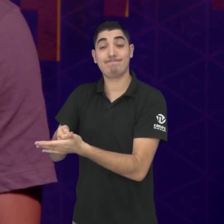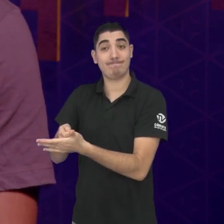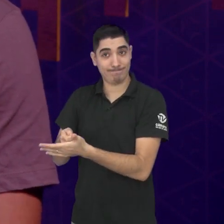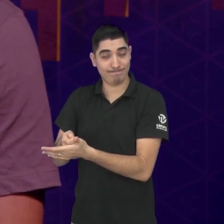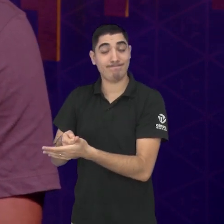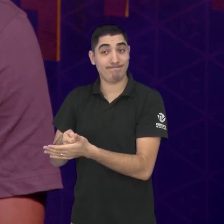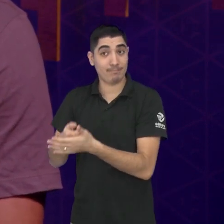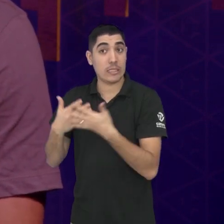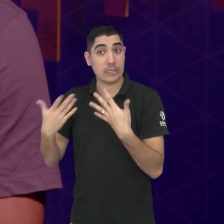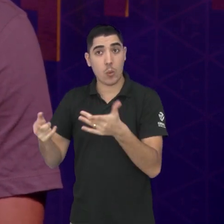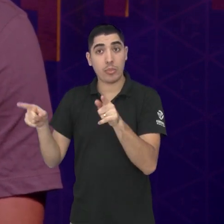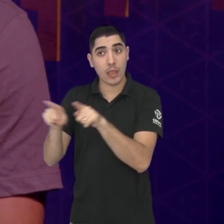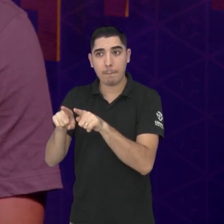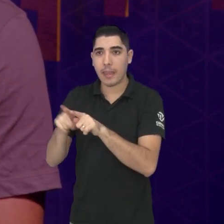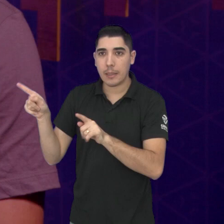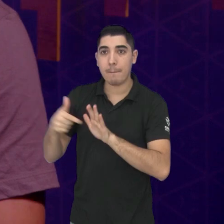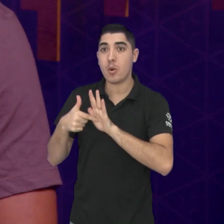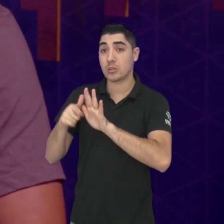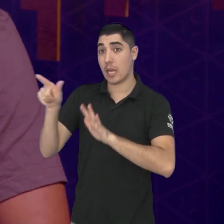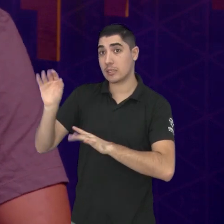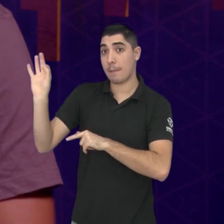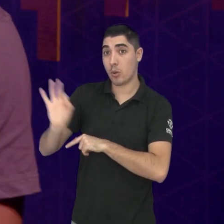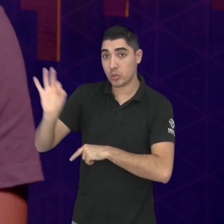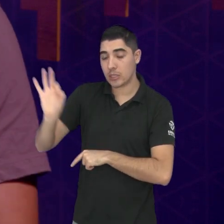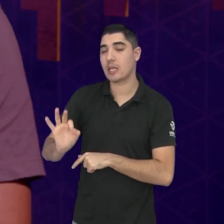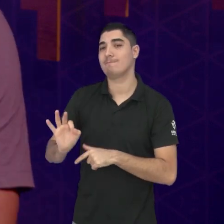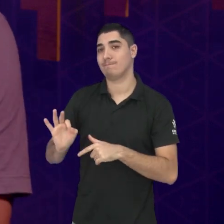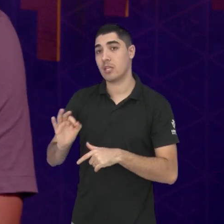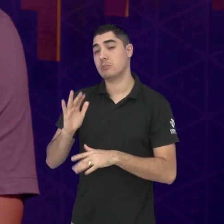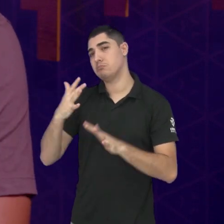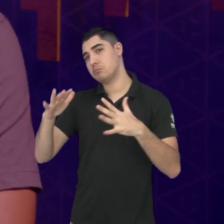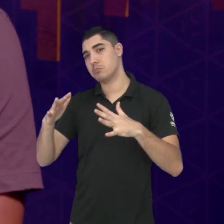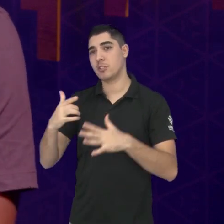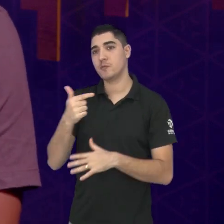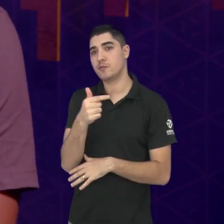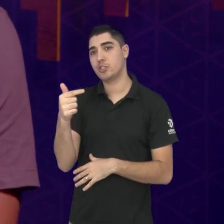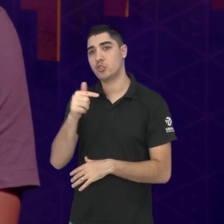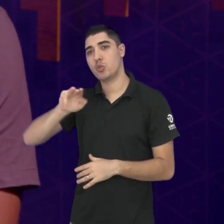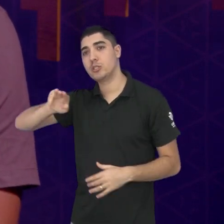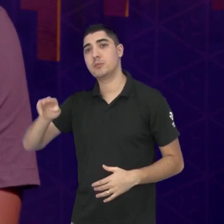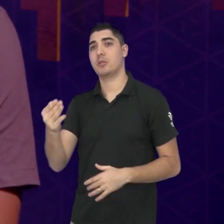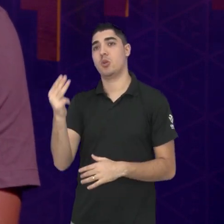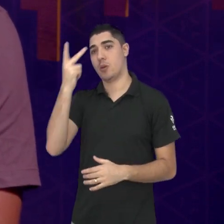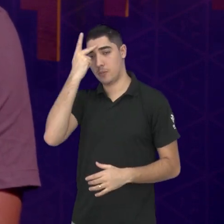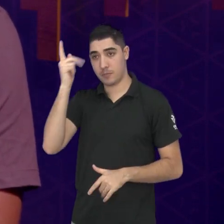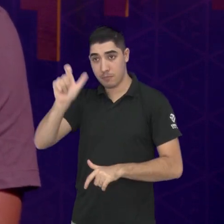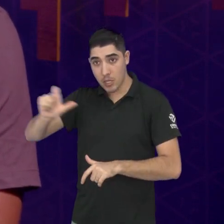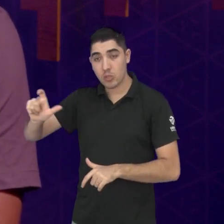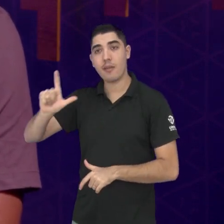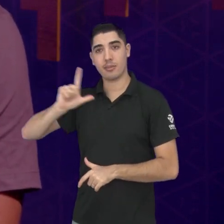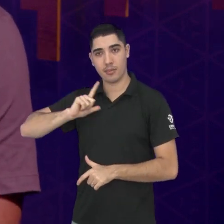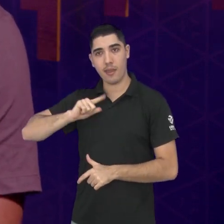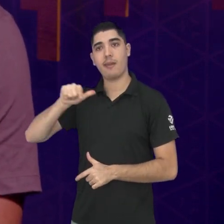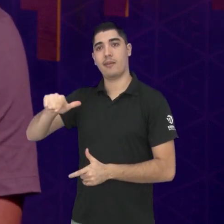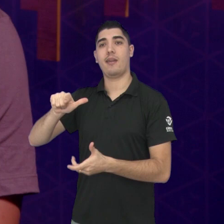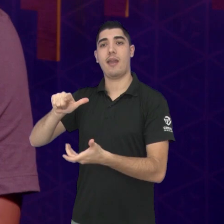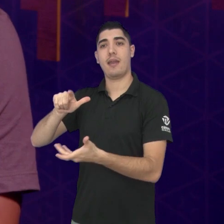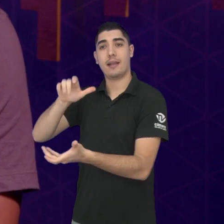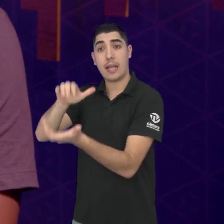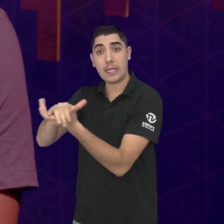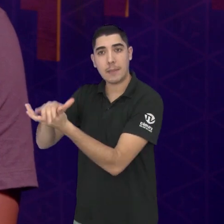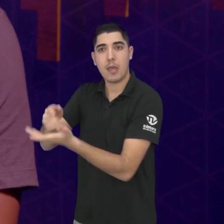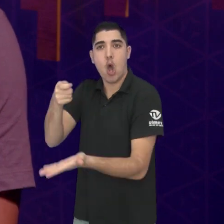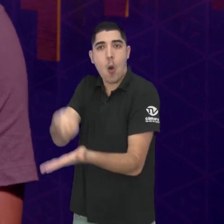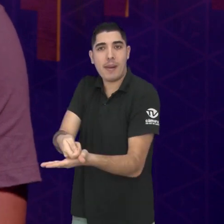também, né, tem essa estimativa aí de que 22 milhões de pessoas têm casamento forçado,